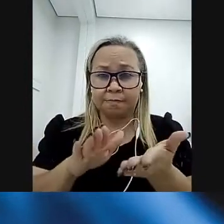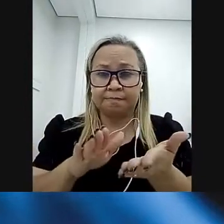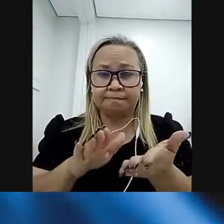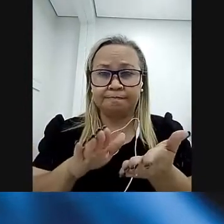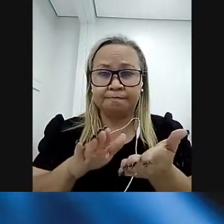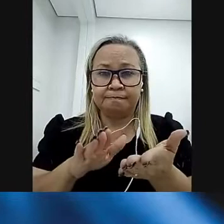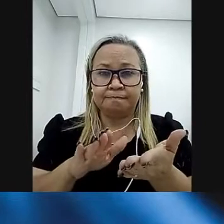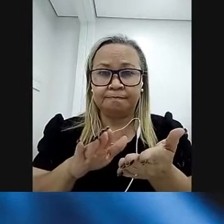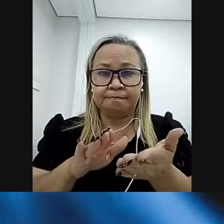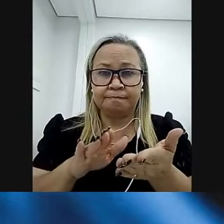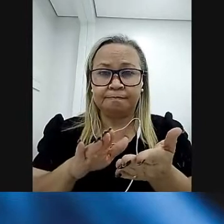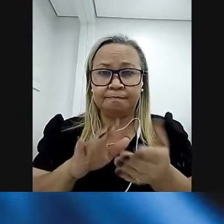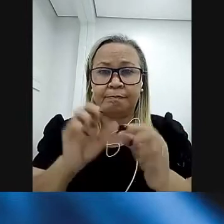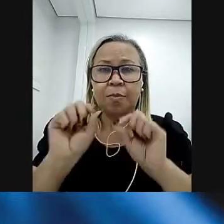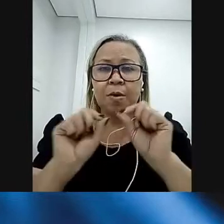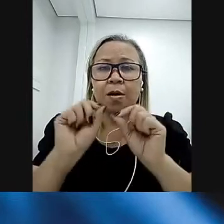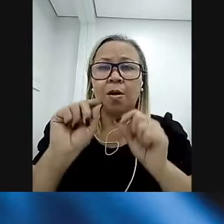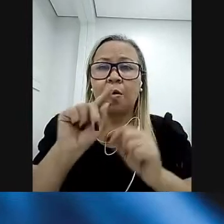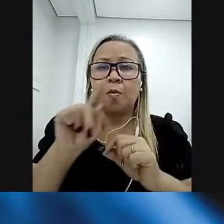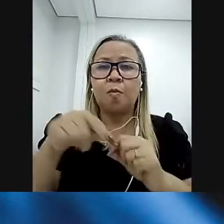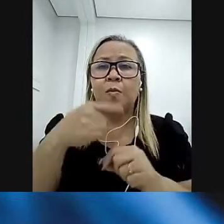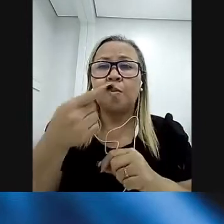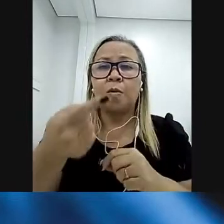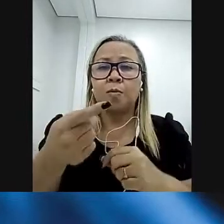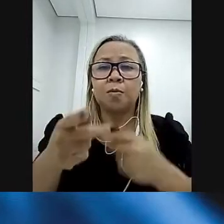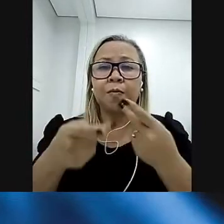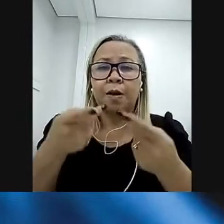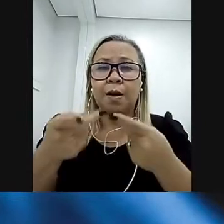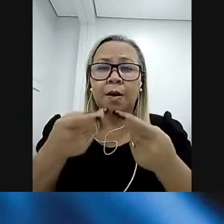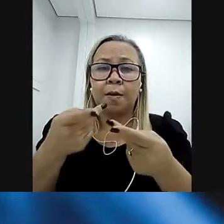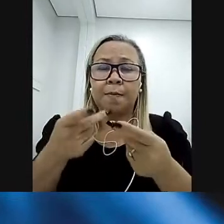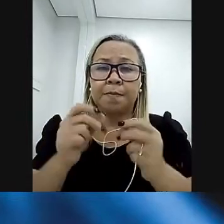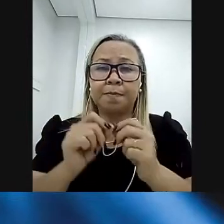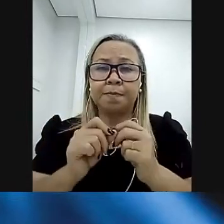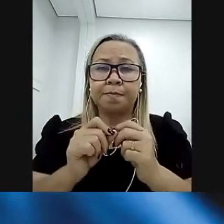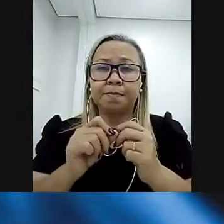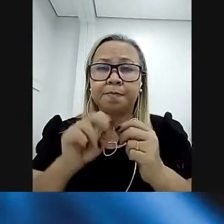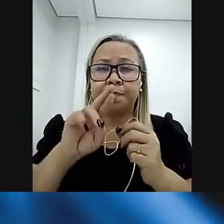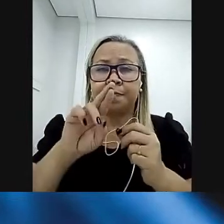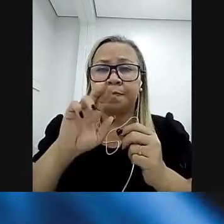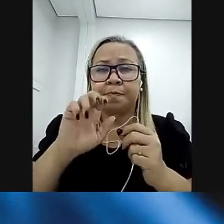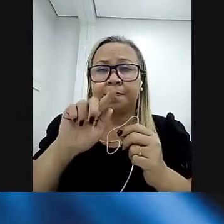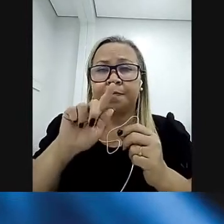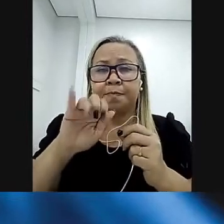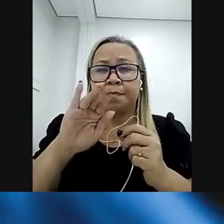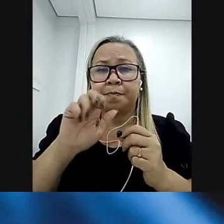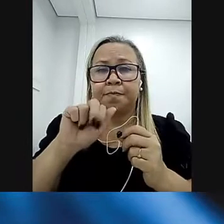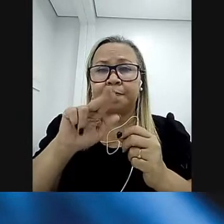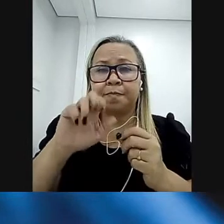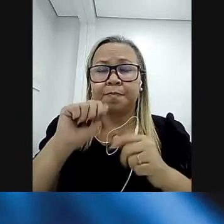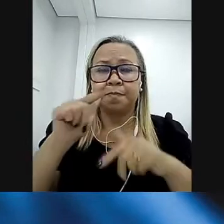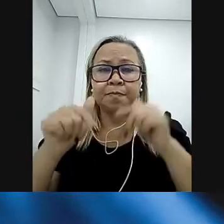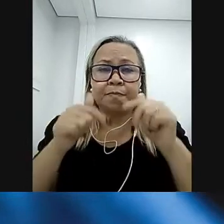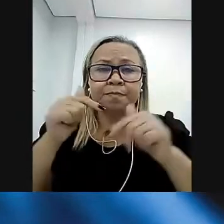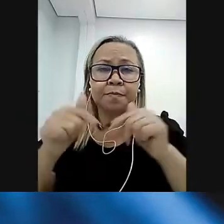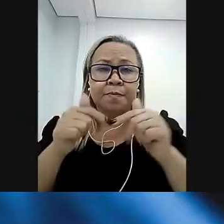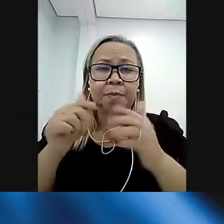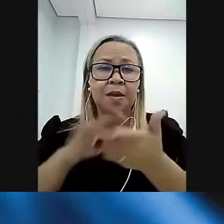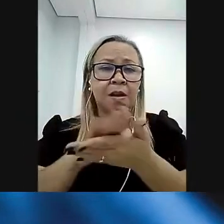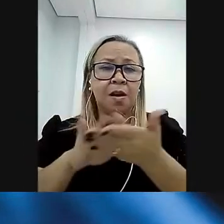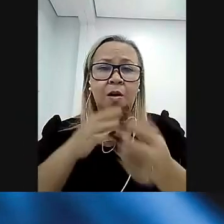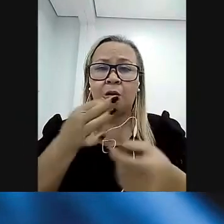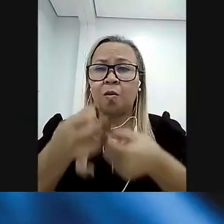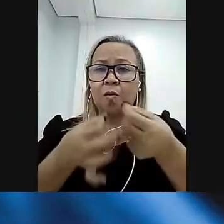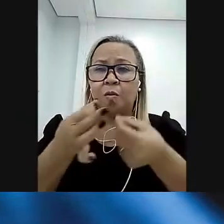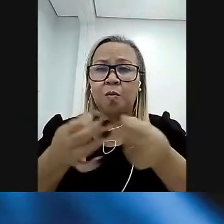Quem é o próximo? Rejane Cantoni. Esse trabalho eu nem vou comentar muito, porque